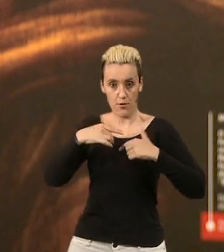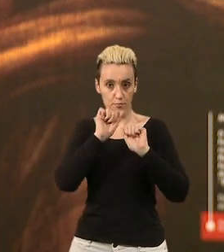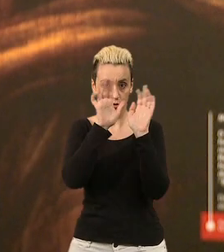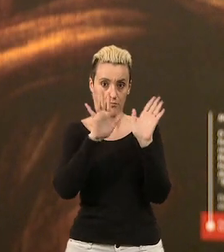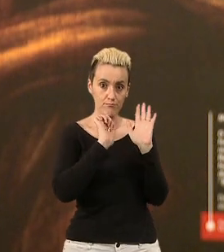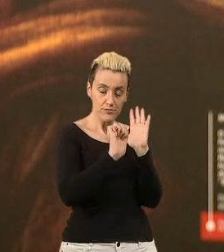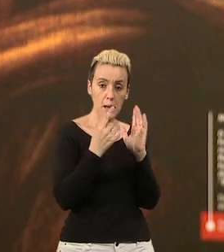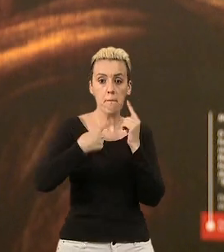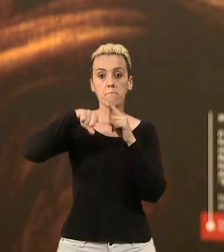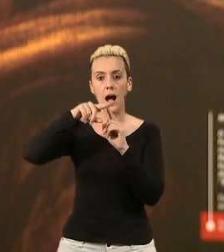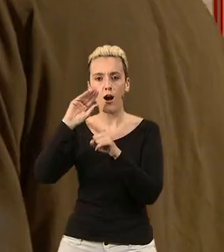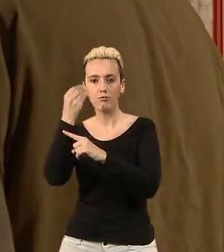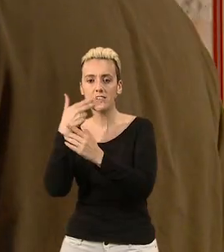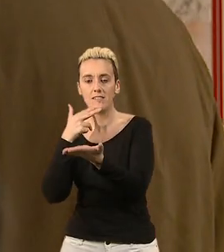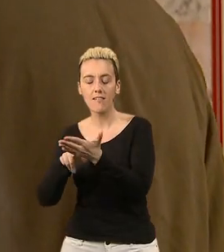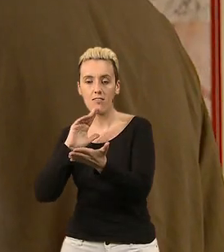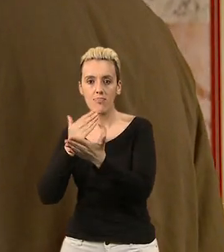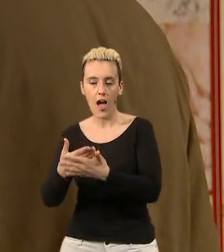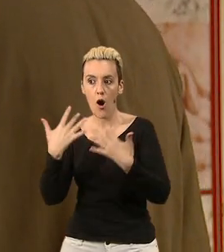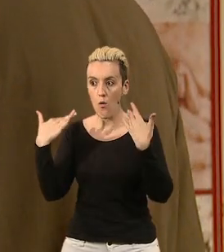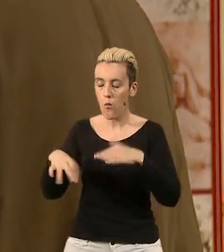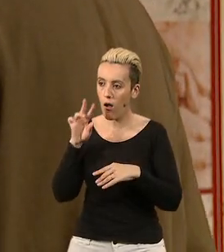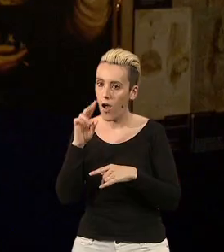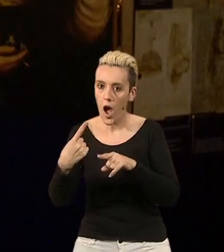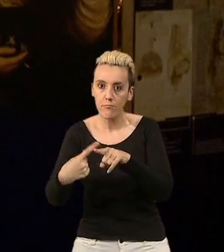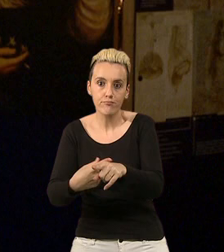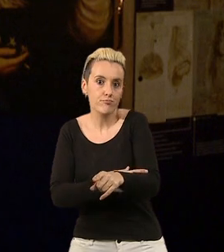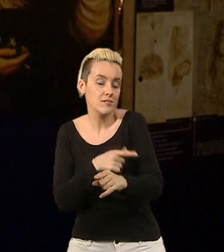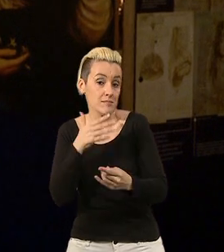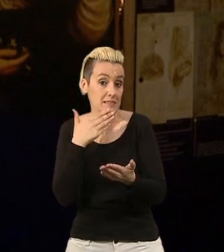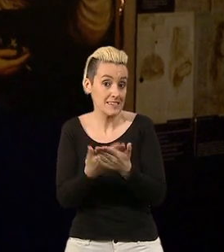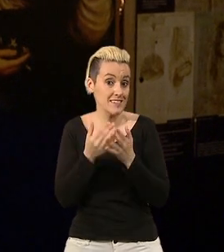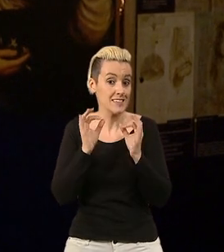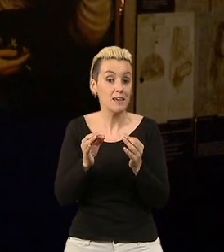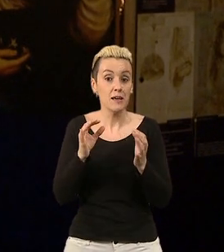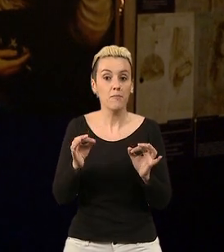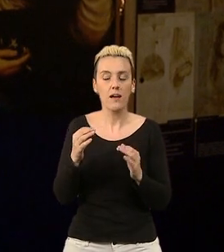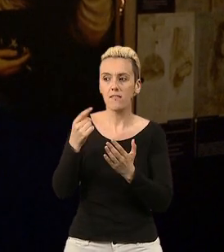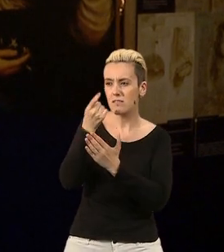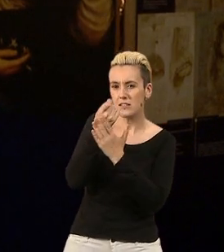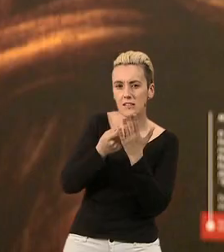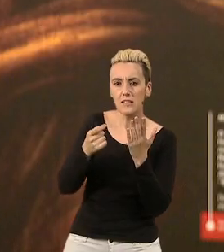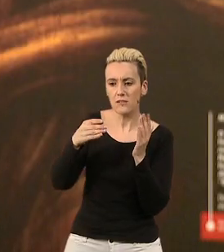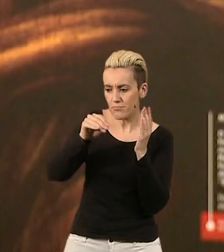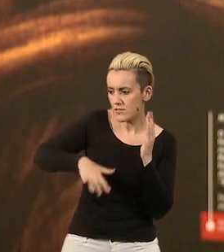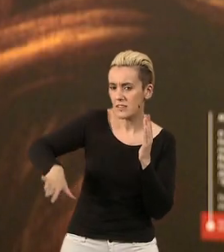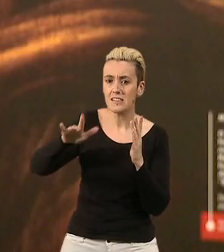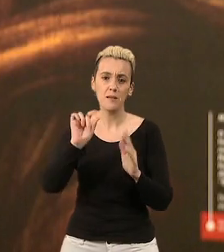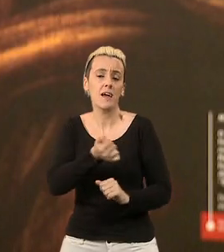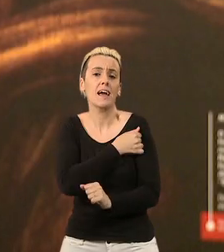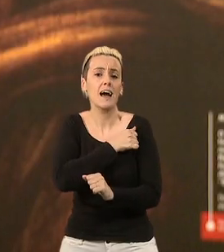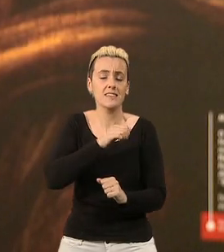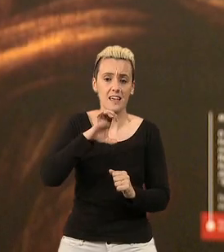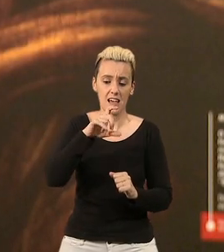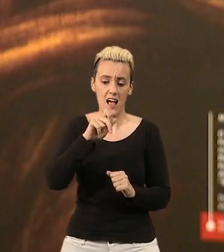Vinci, conseguimos tornar a exposição mais forte e mais apelativa e, sobretudo, maximizar o efeito cenográfico que tem este sítio espantoso que é a Casa